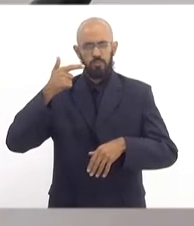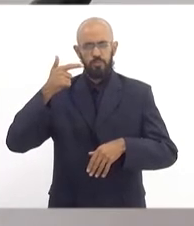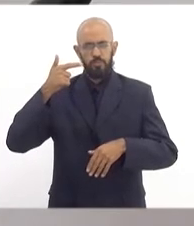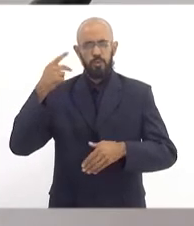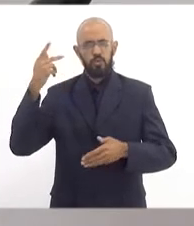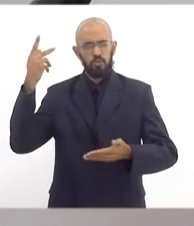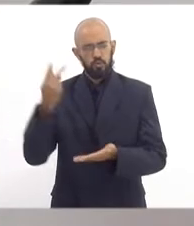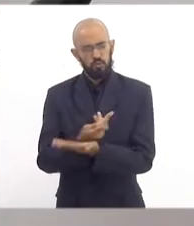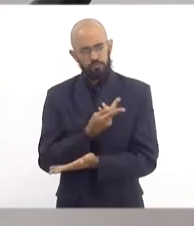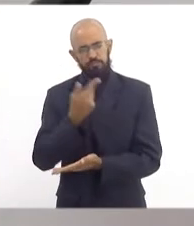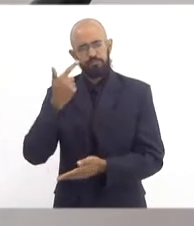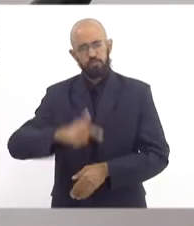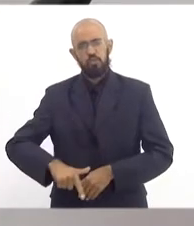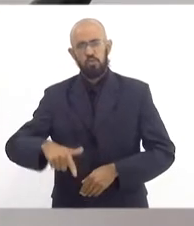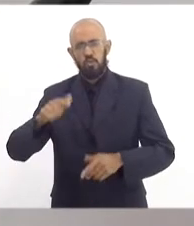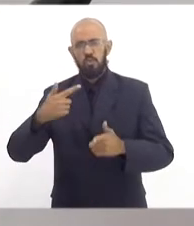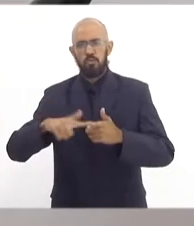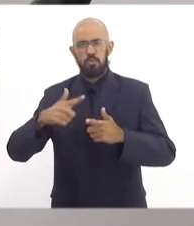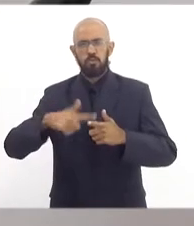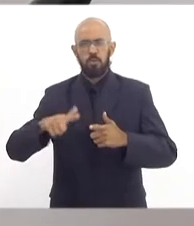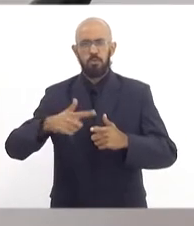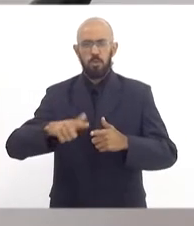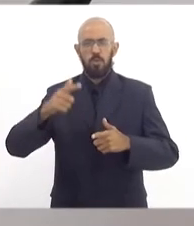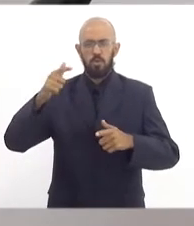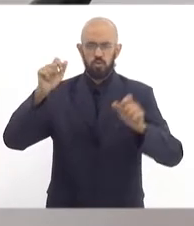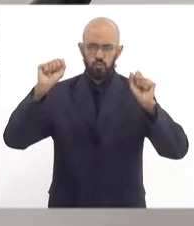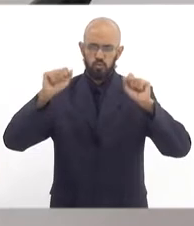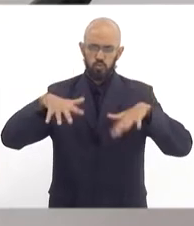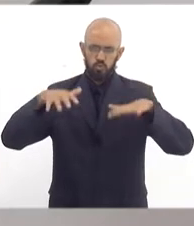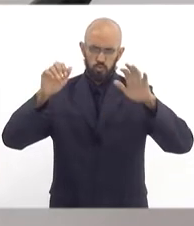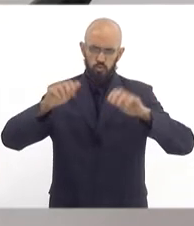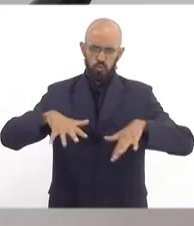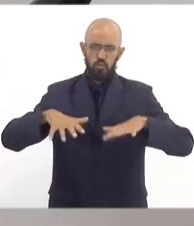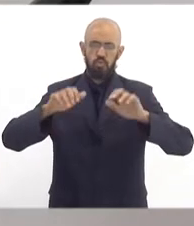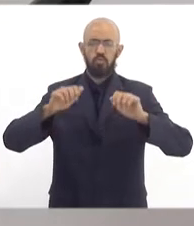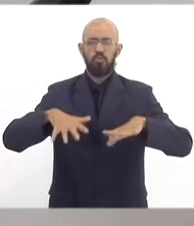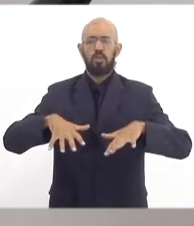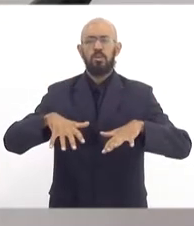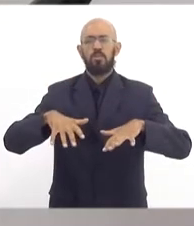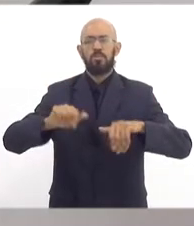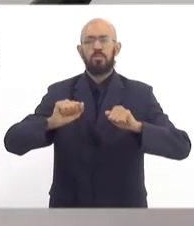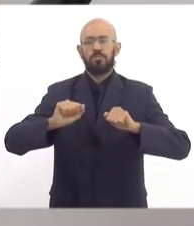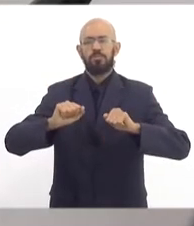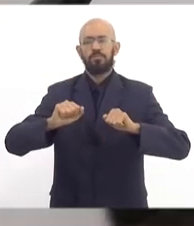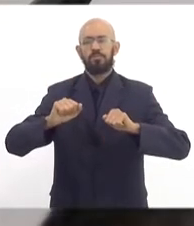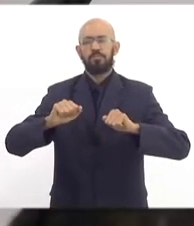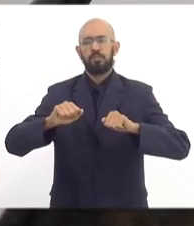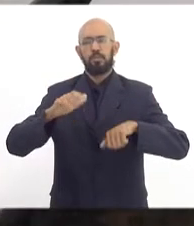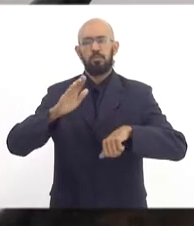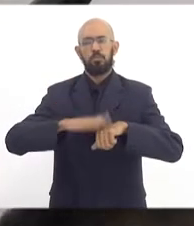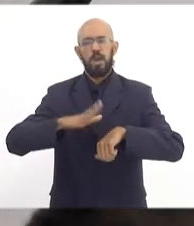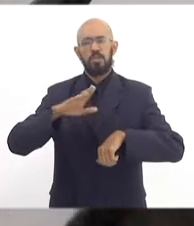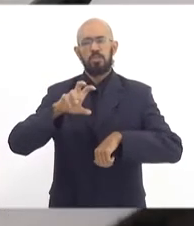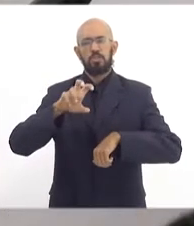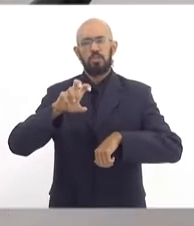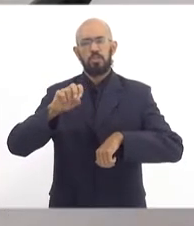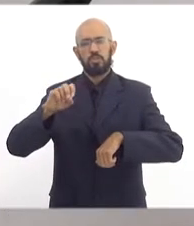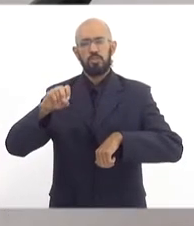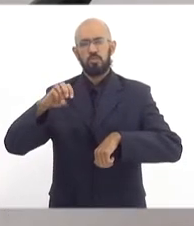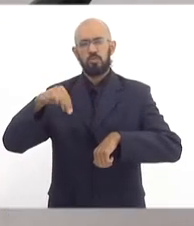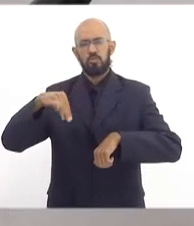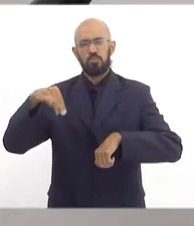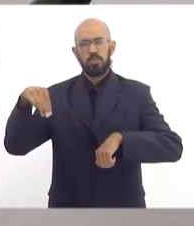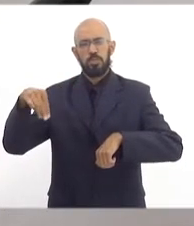atingido novamente com outra chuva excepcional com mais de 500 MM de